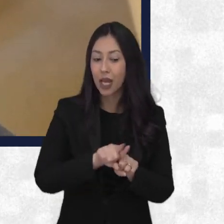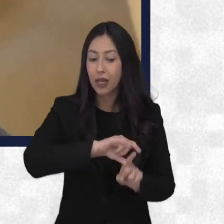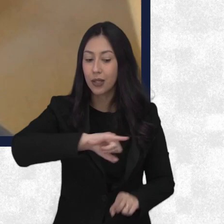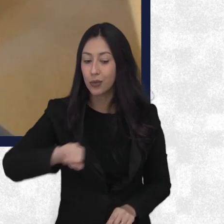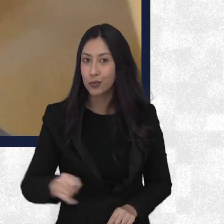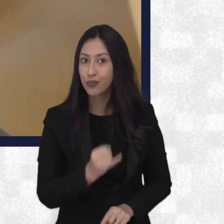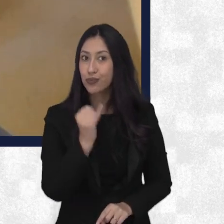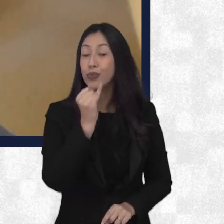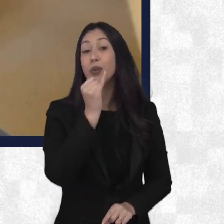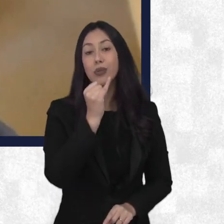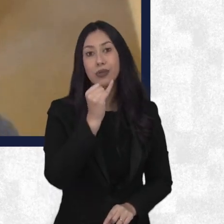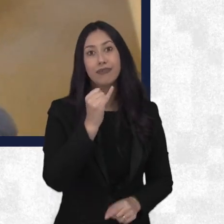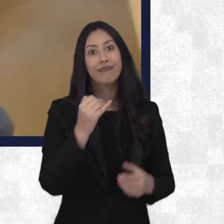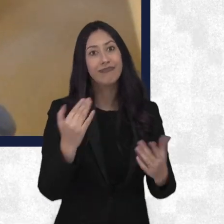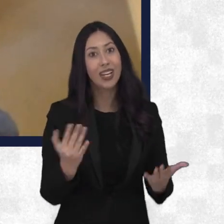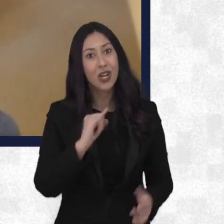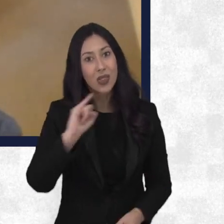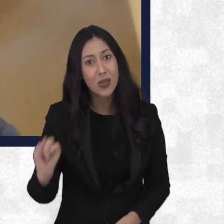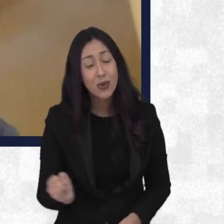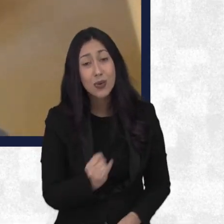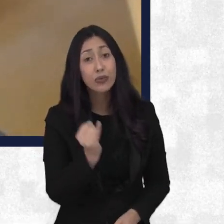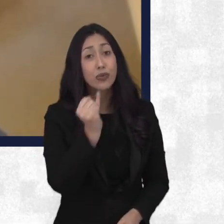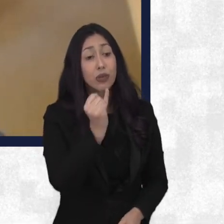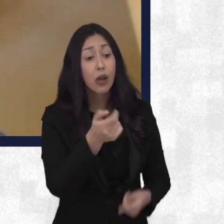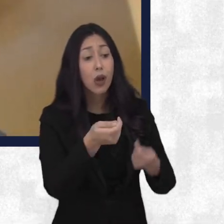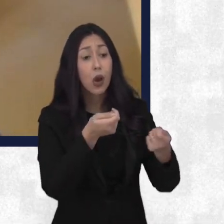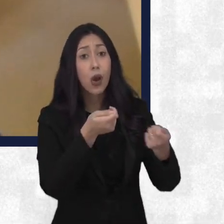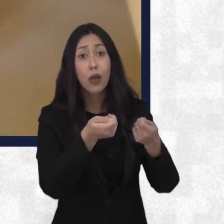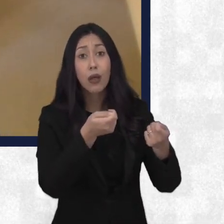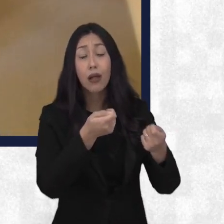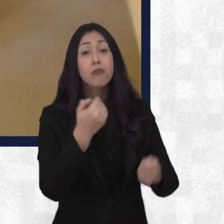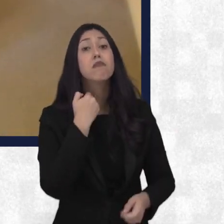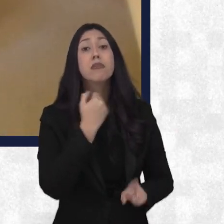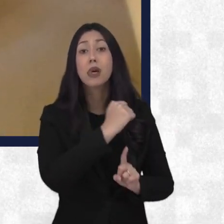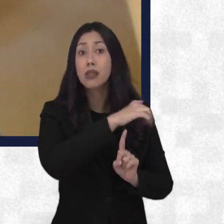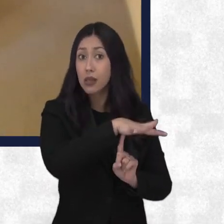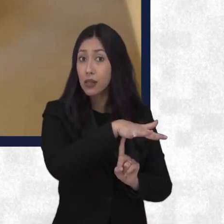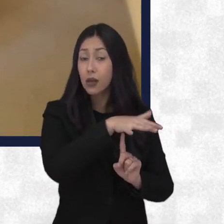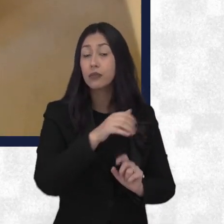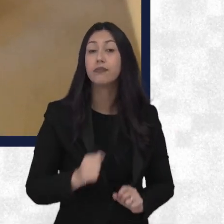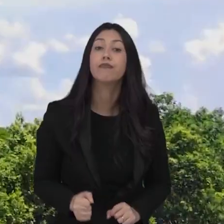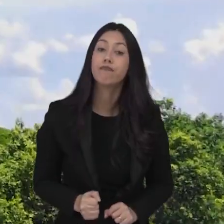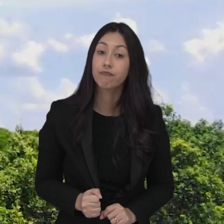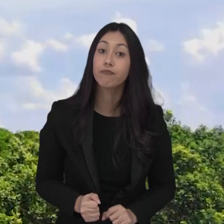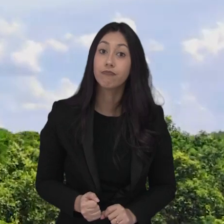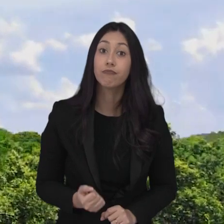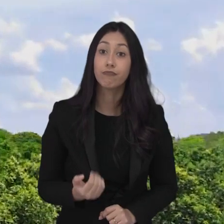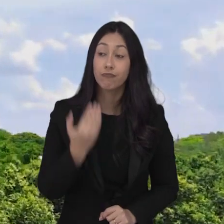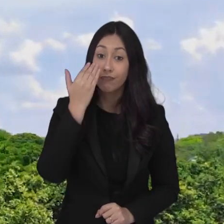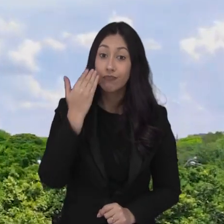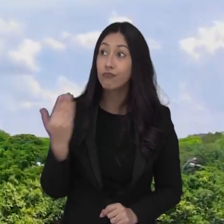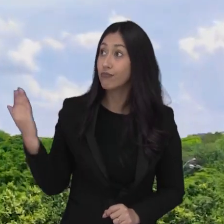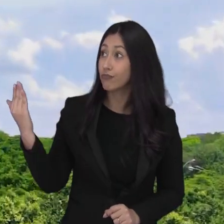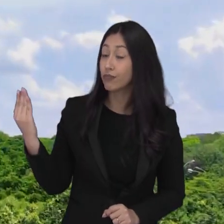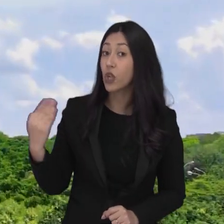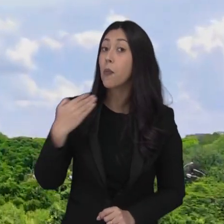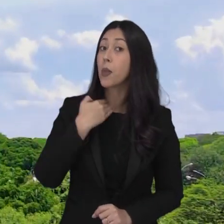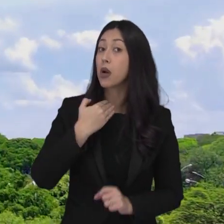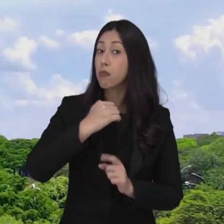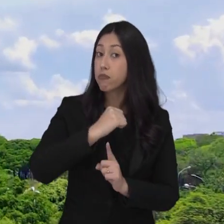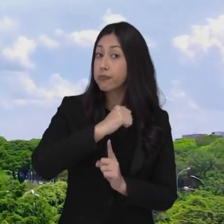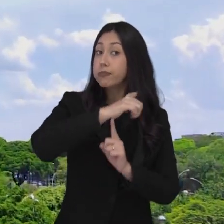paga juros. Esses juros são comandados pelo Banco Central do Brasil. O Banco Central do